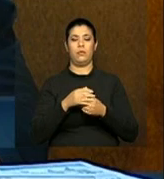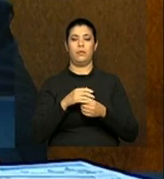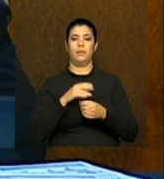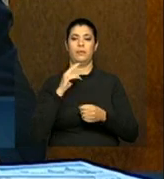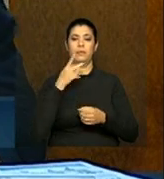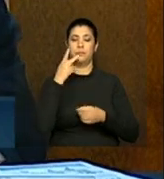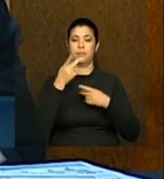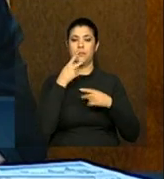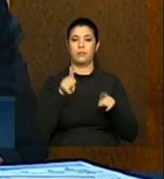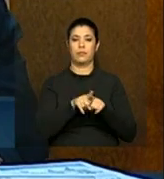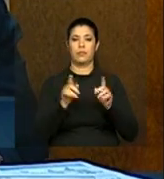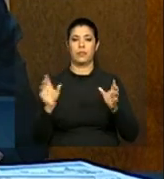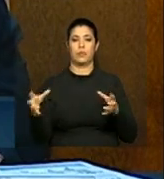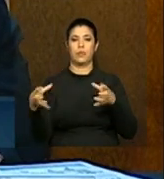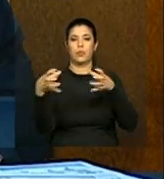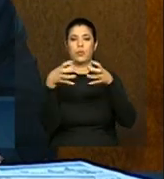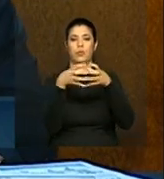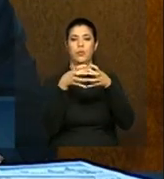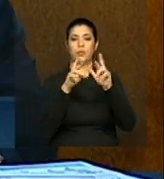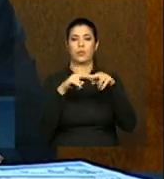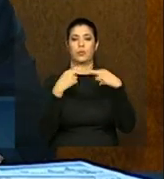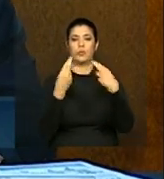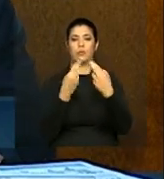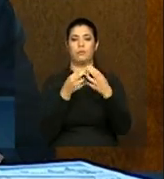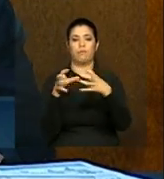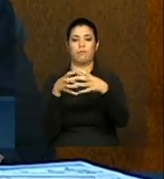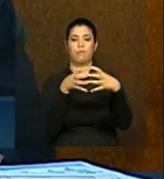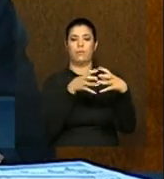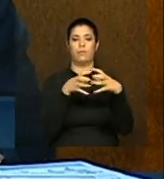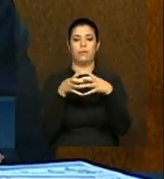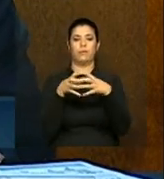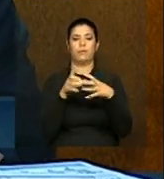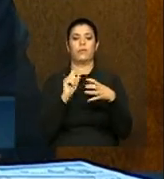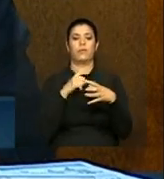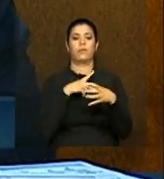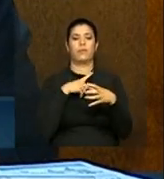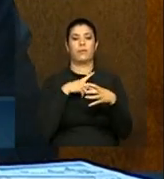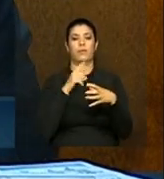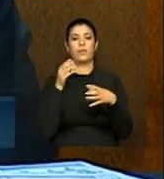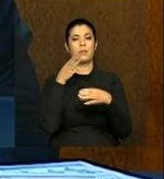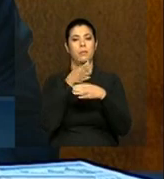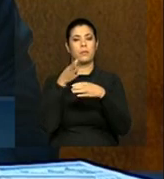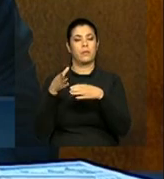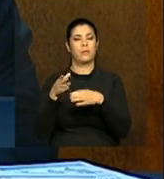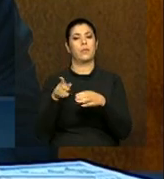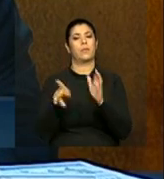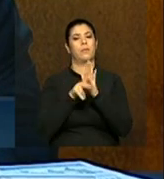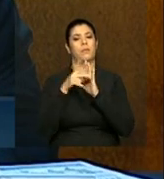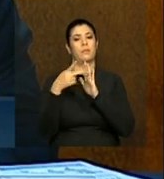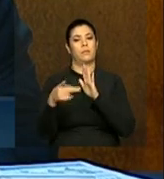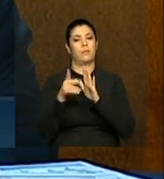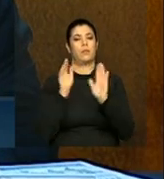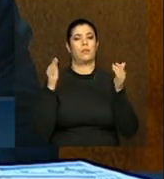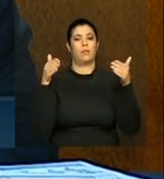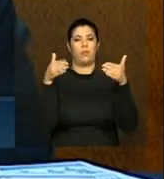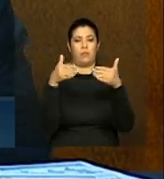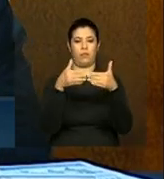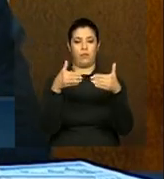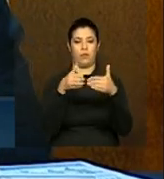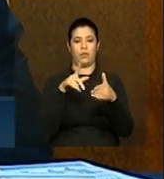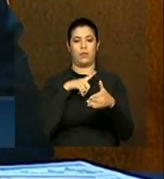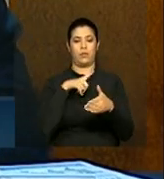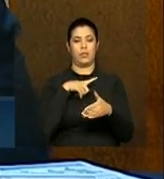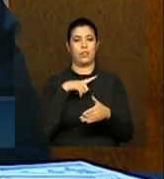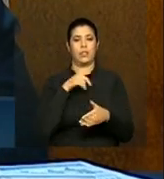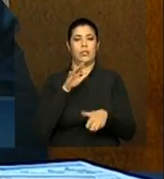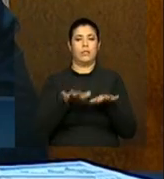composição da reunião, a composição do do plenário eh e a própria participação nos fóruns, a às